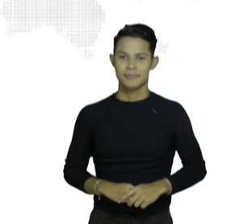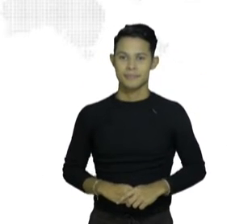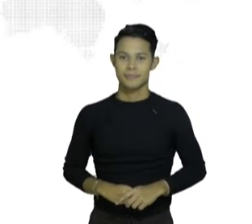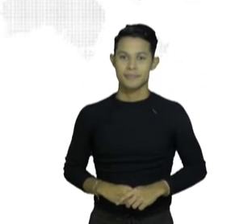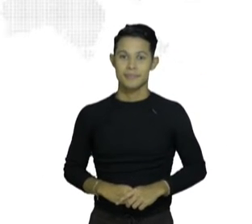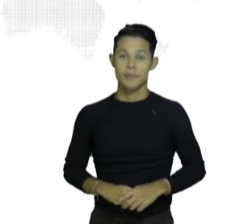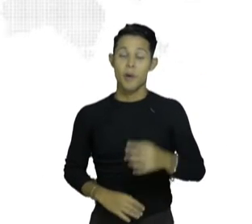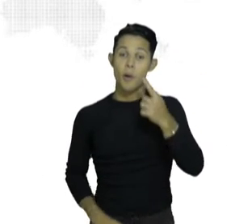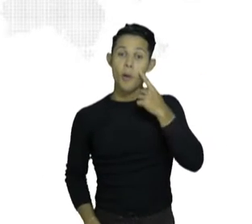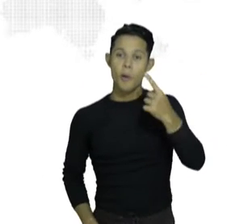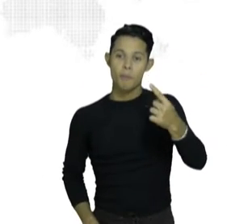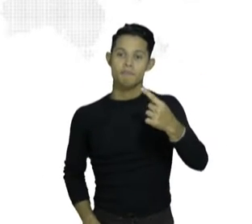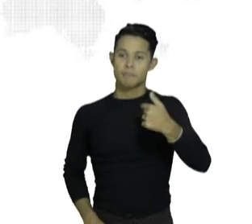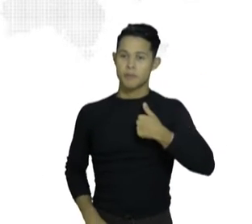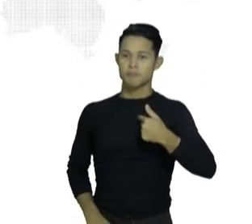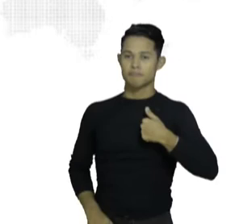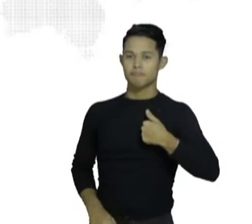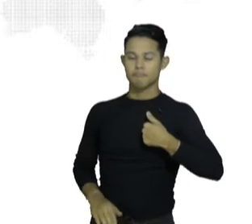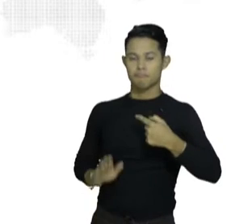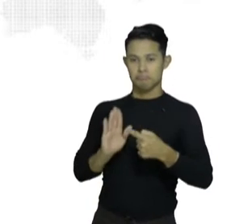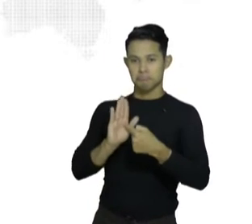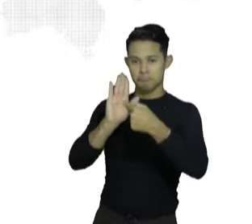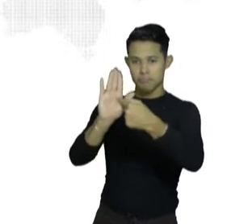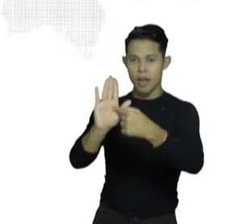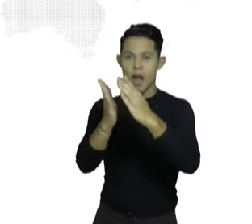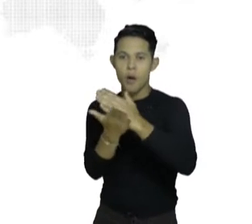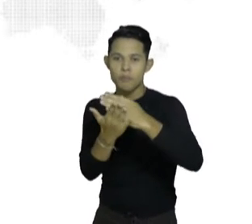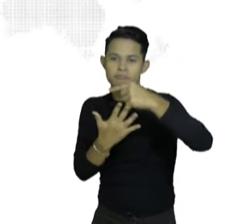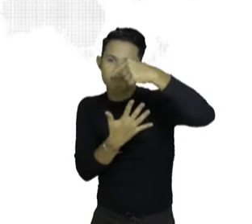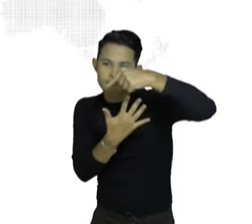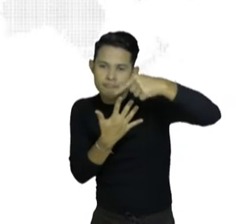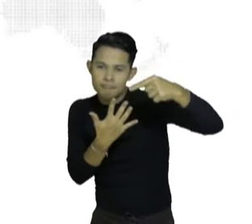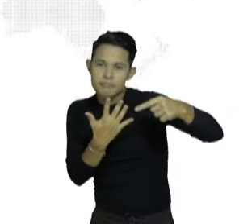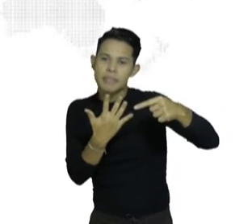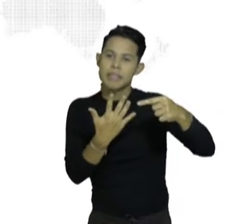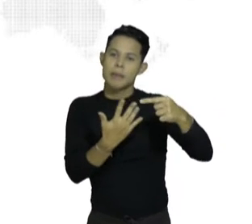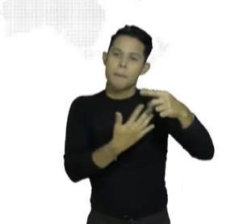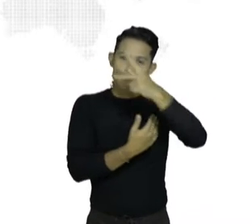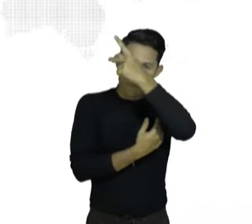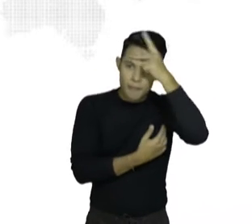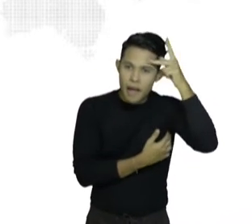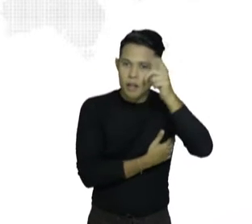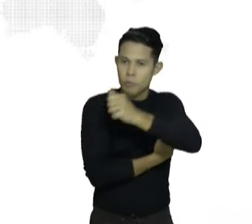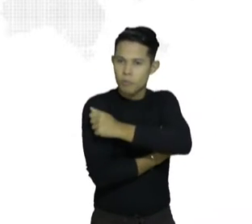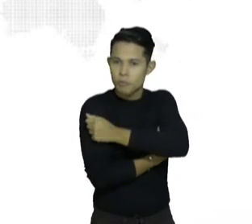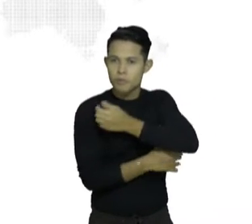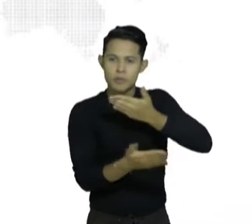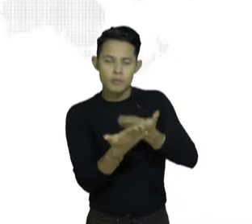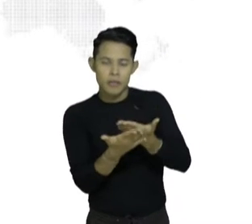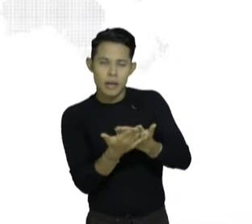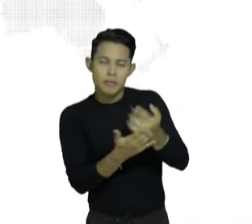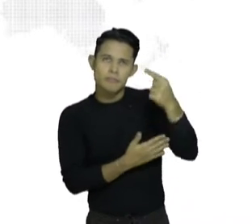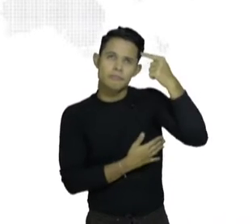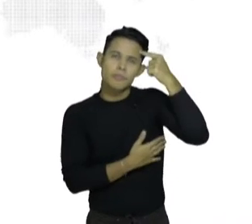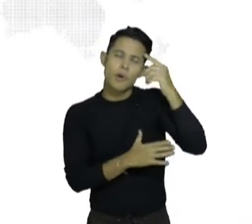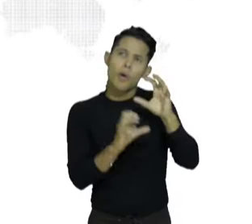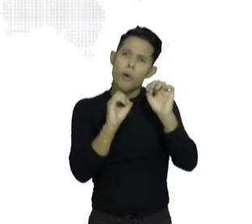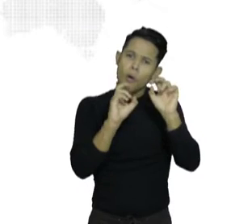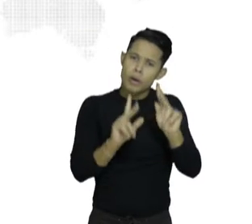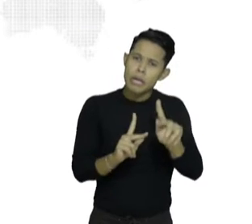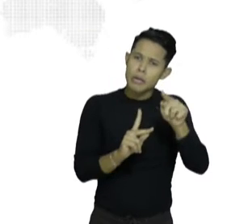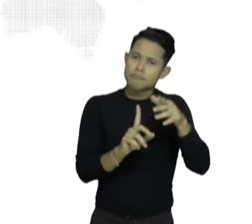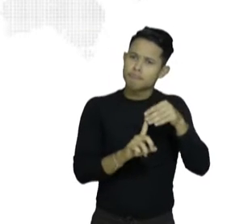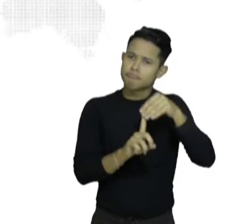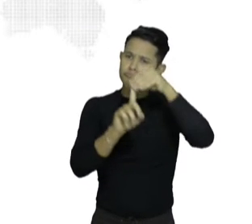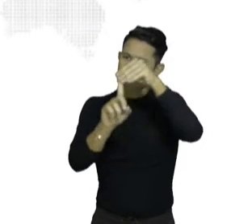aqui eu eu trago alguns elementos do que eu acho interessante inclusive para estudante que quer estudar né poxa tudo bem eh o s vem palestrar